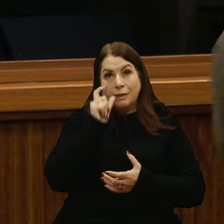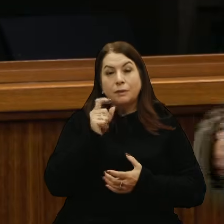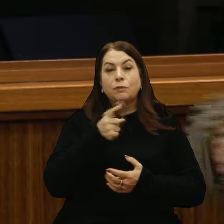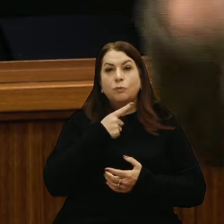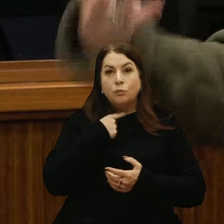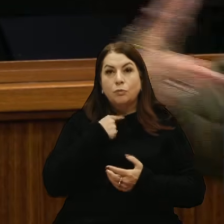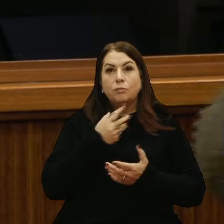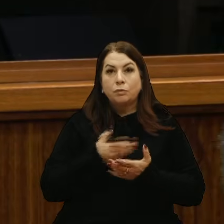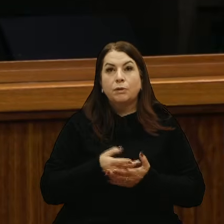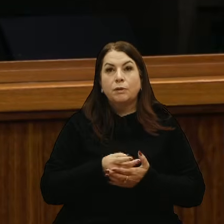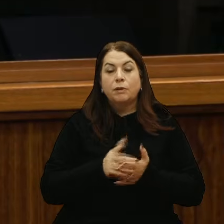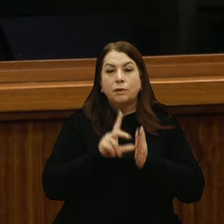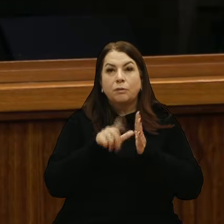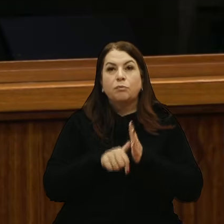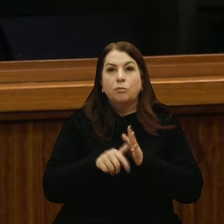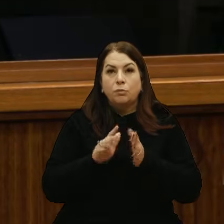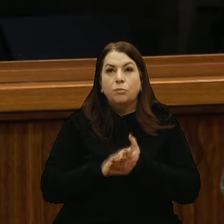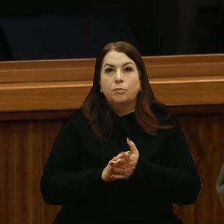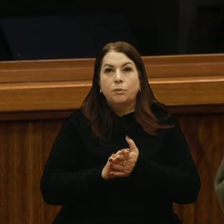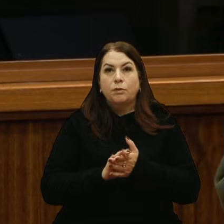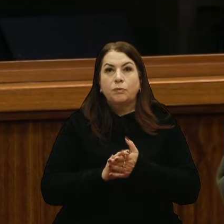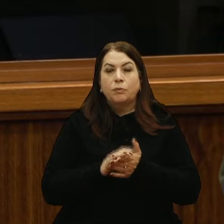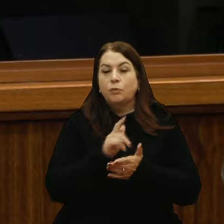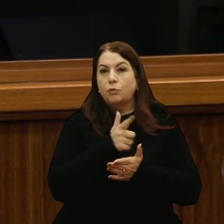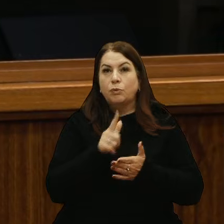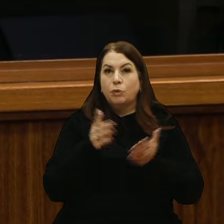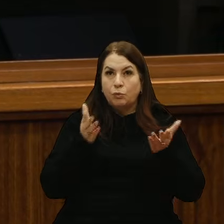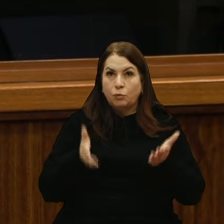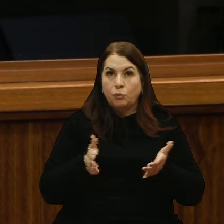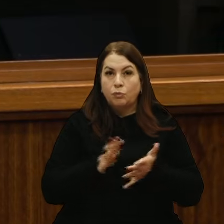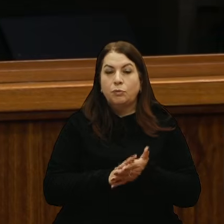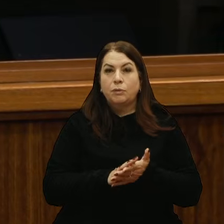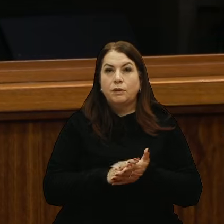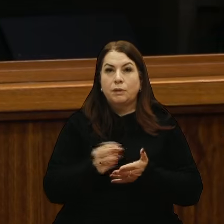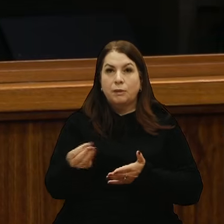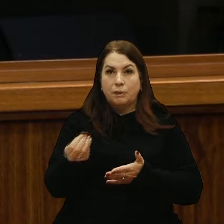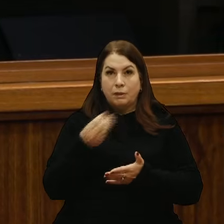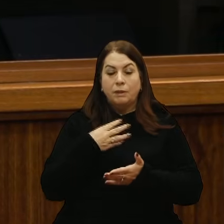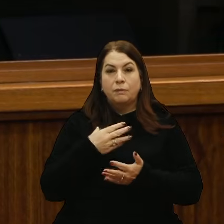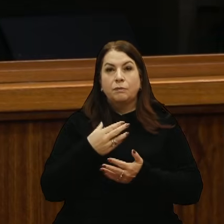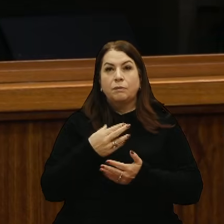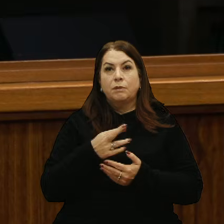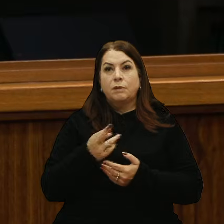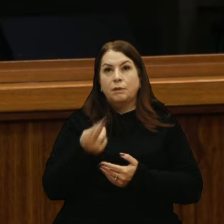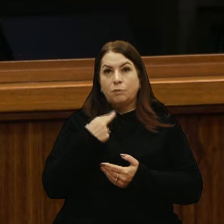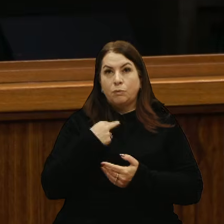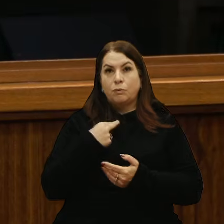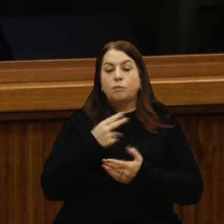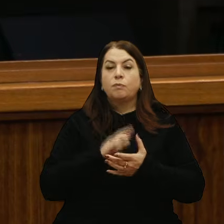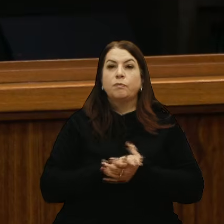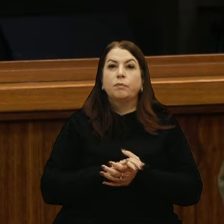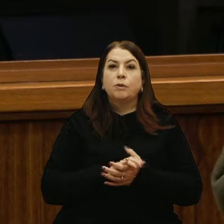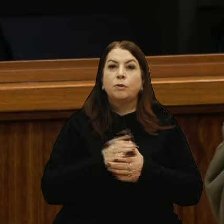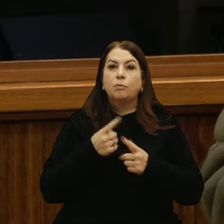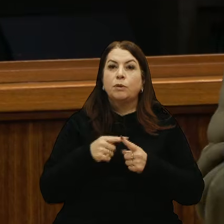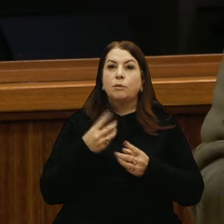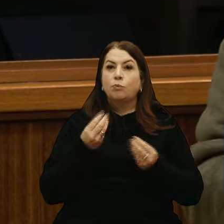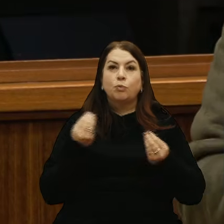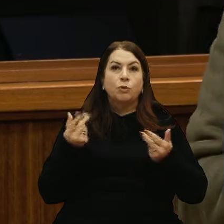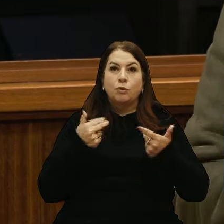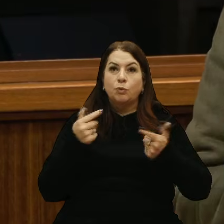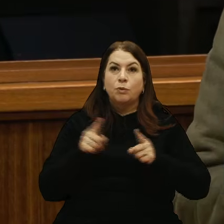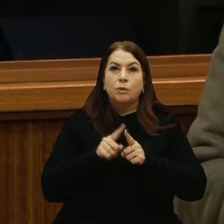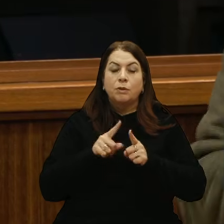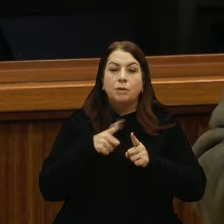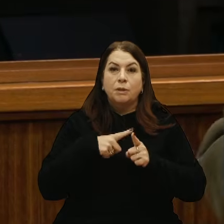eu gostaria que posteriormente, mesmo que não seja hoje, eu recebo essas retorno, porque é muita coisa que a